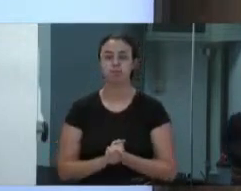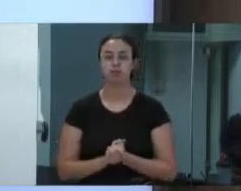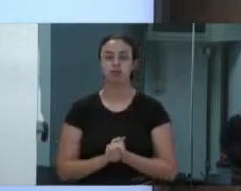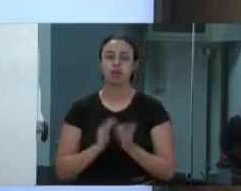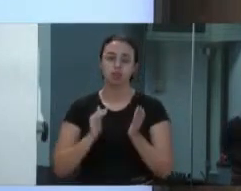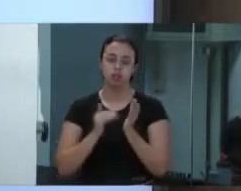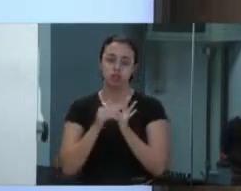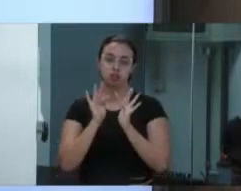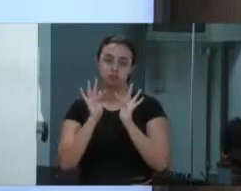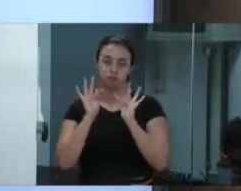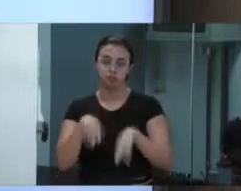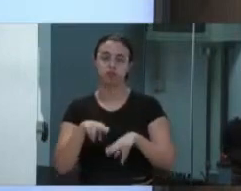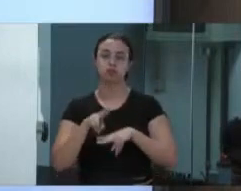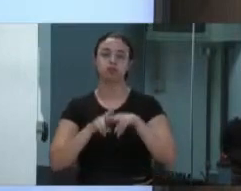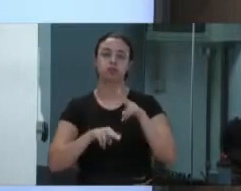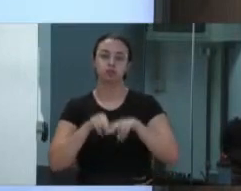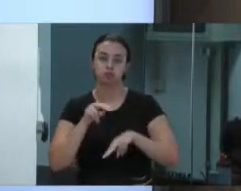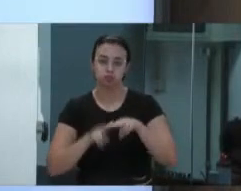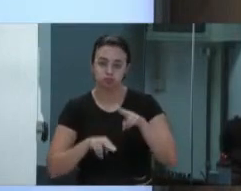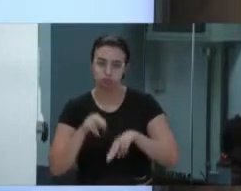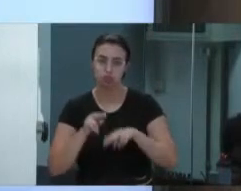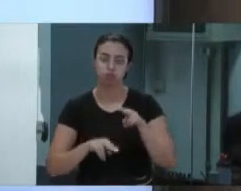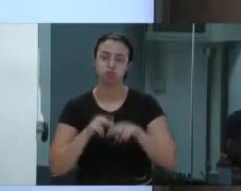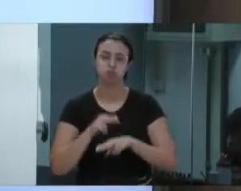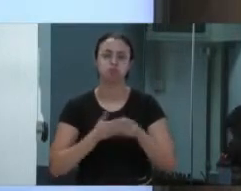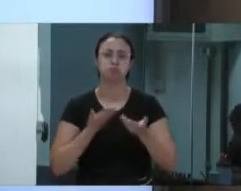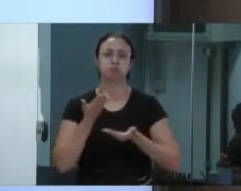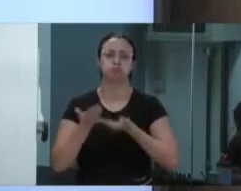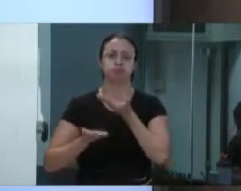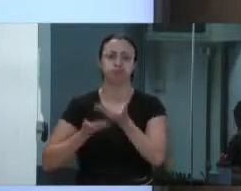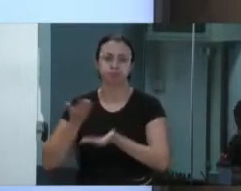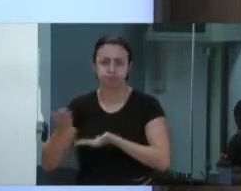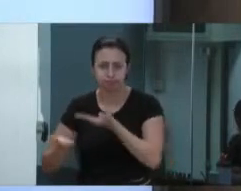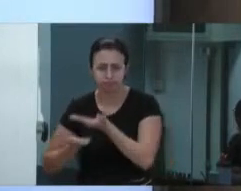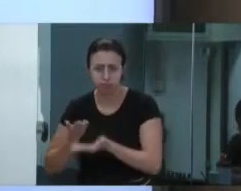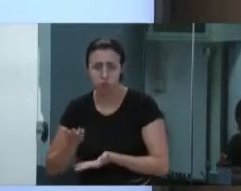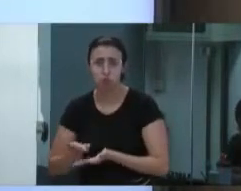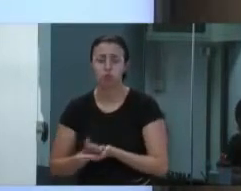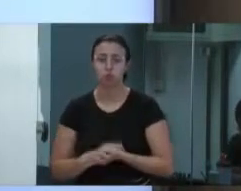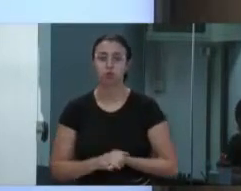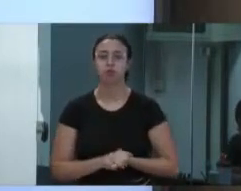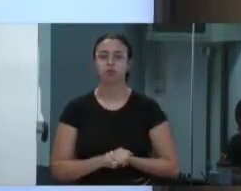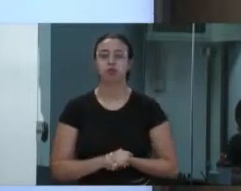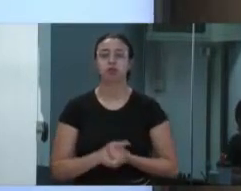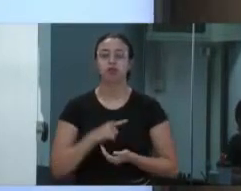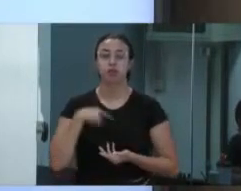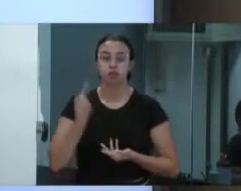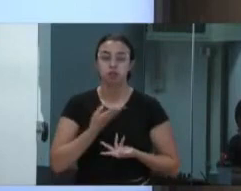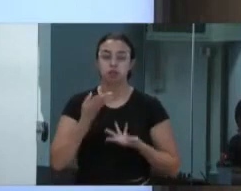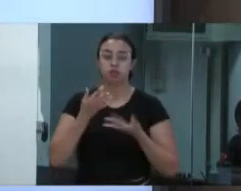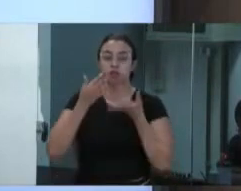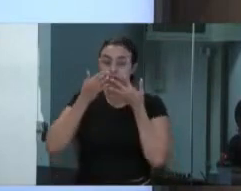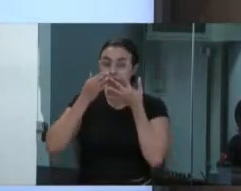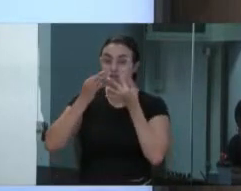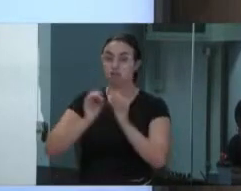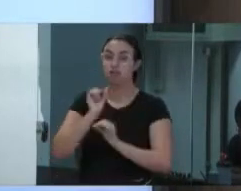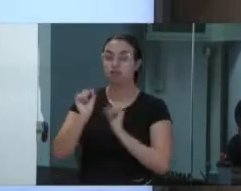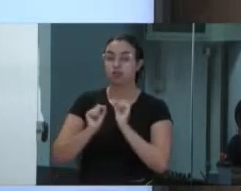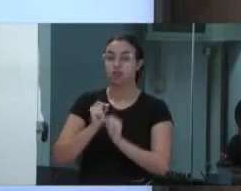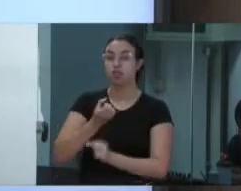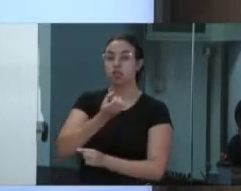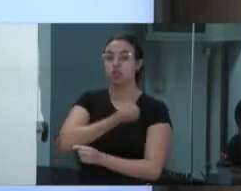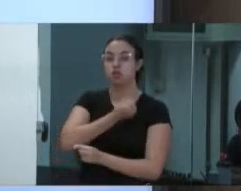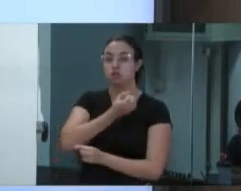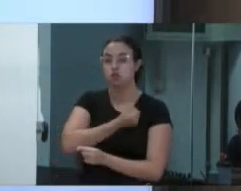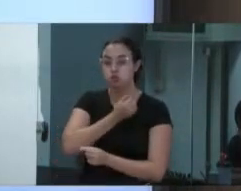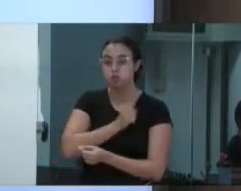final de junho mais atendimentos do que todo o 2022. Chama aqui a atenção para os números de concessão de benefício eventual.